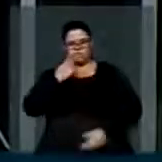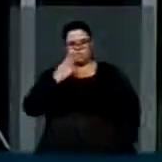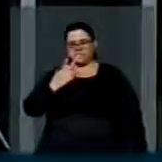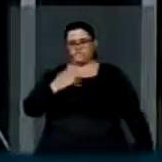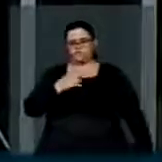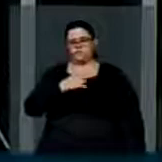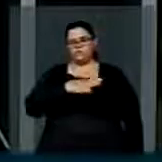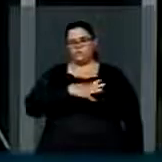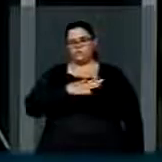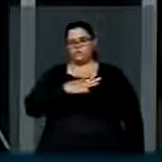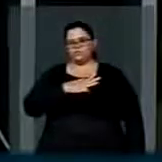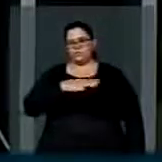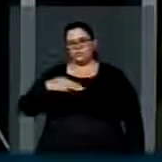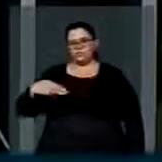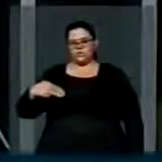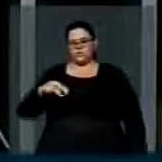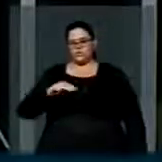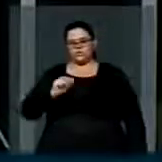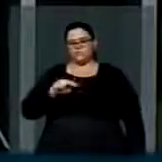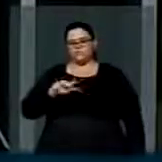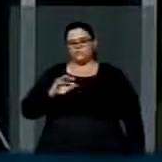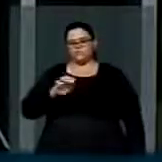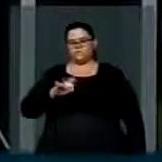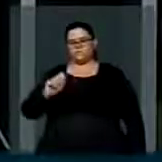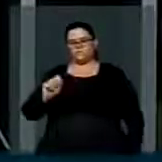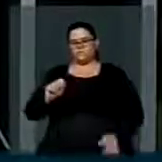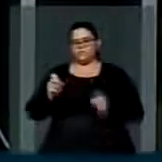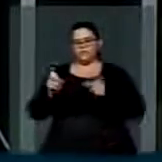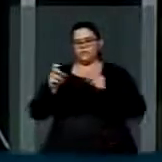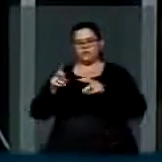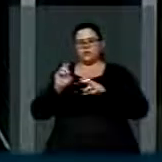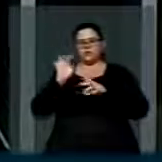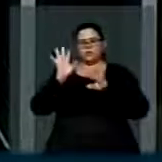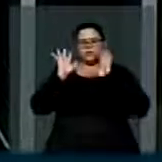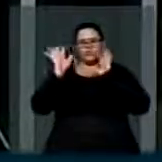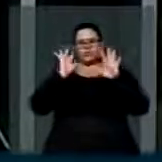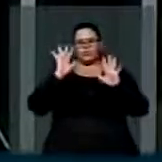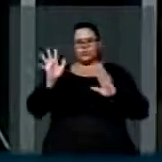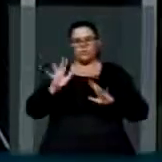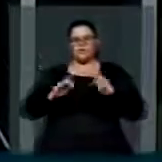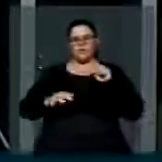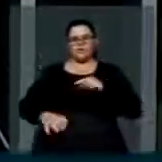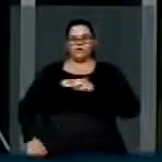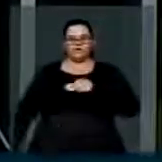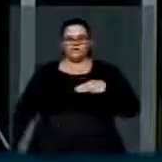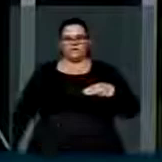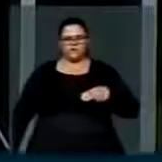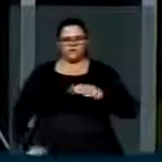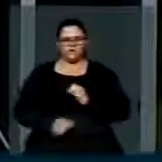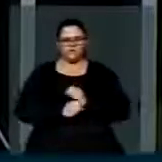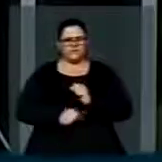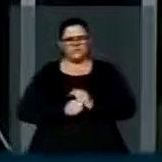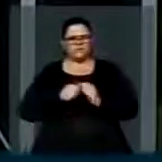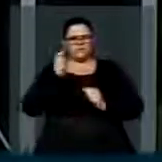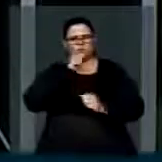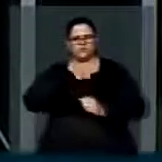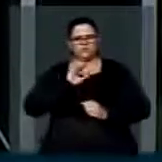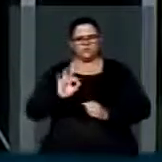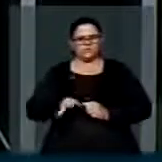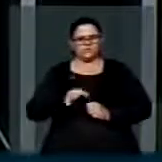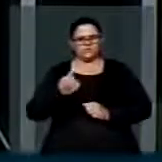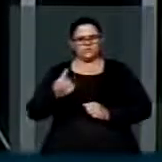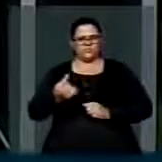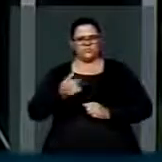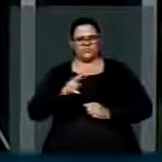Dilma e ao ministro Mantega, este vendedor de ilusões. Este ministro da Fazenda que não consegue acertar uma